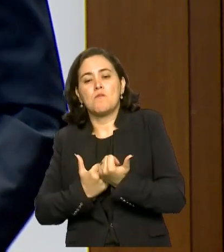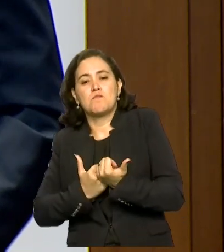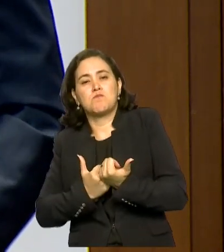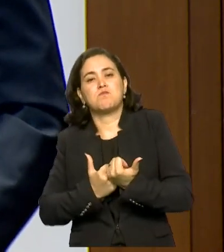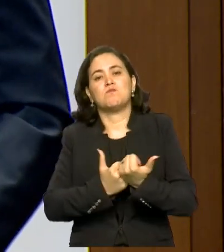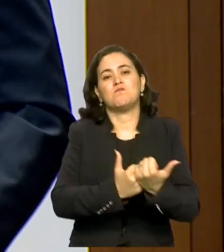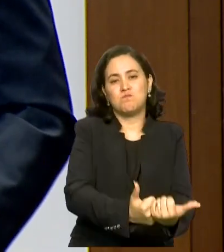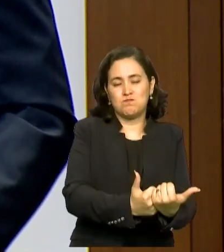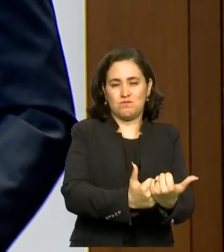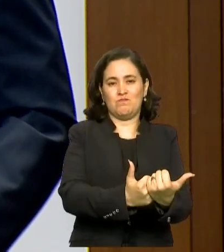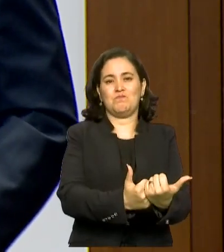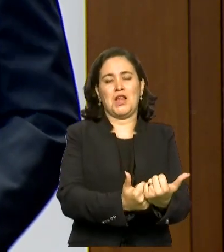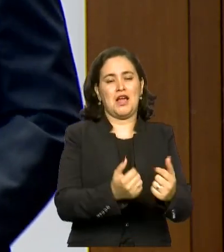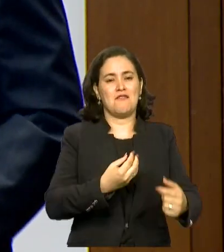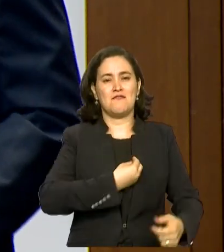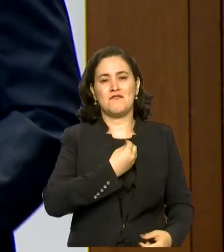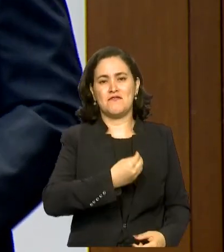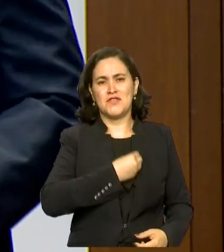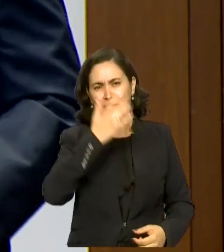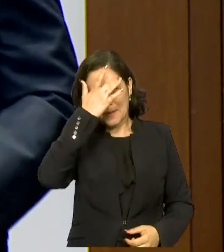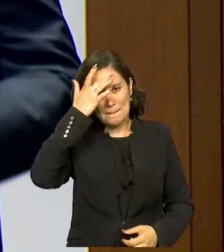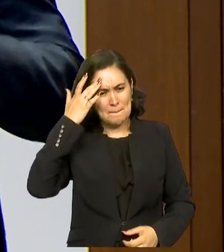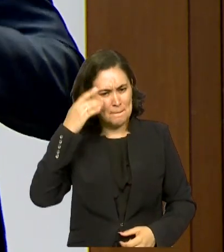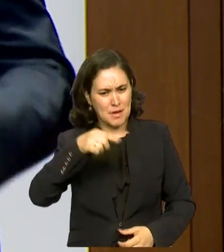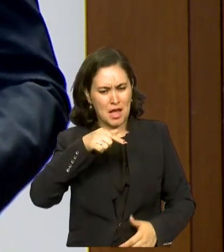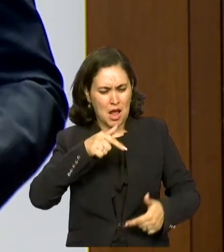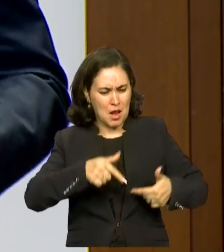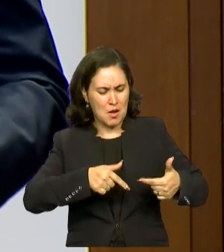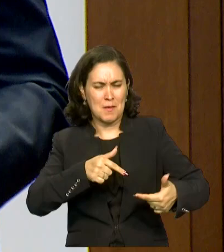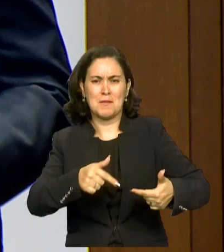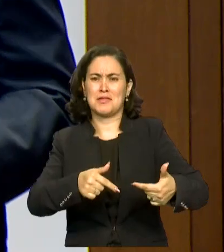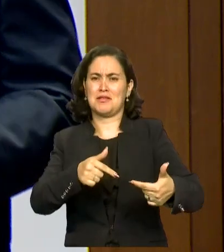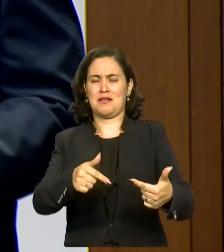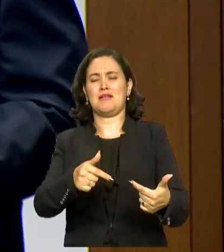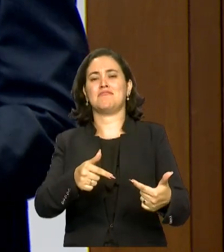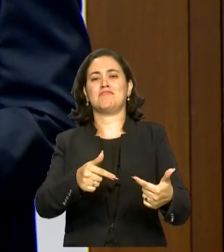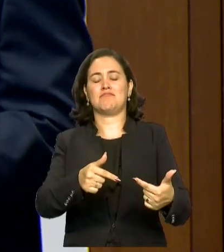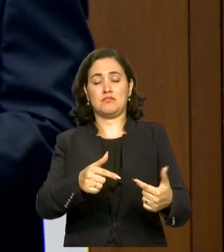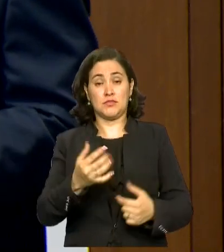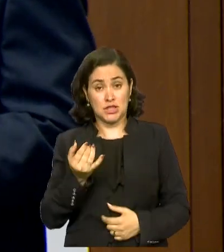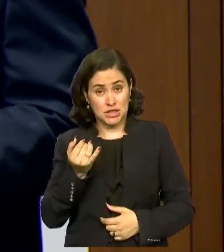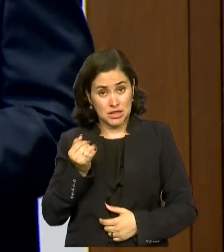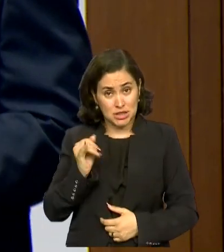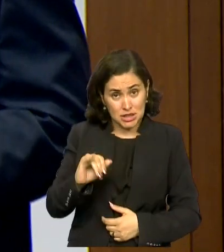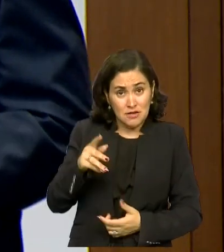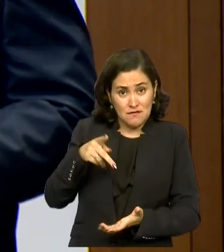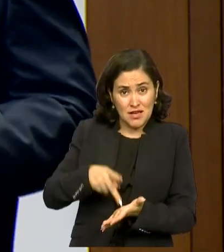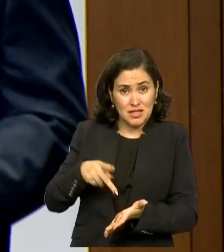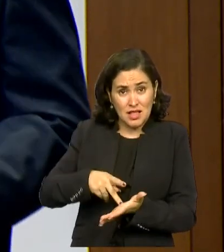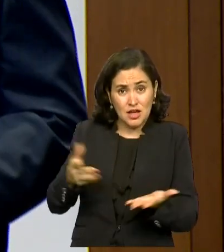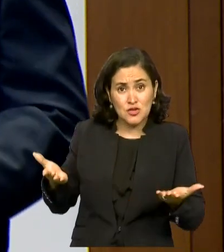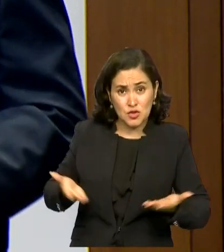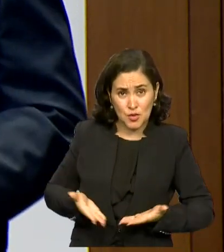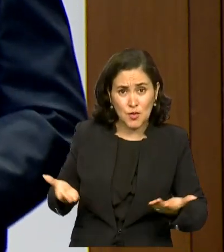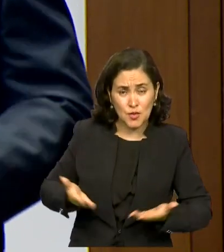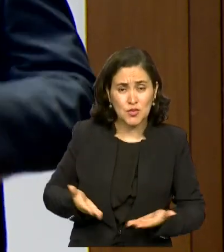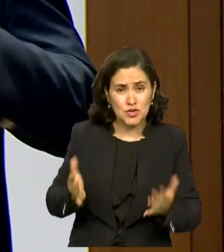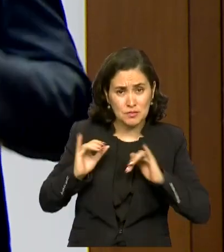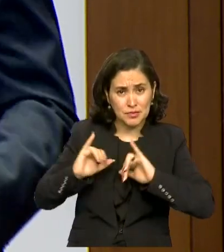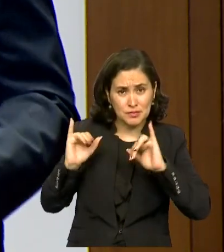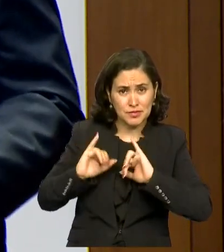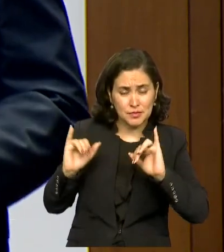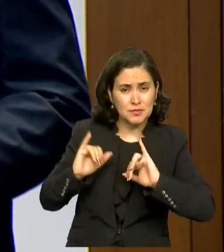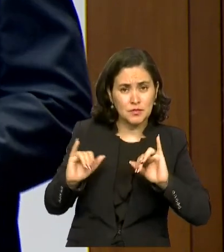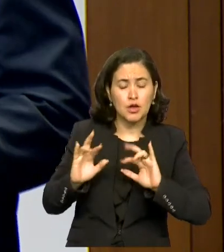tanto lutaram e que tanto merecem. Então, se de fato isso hoje for anunciado, e eu espero que seja anunciado